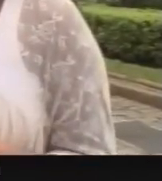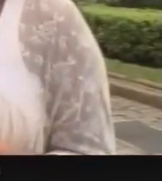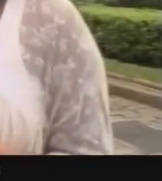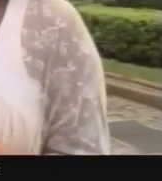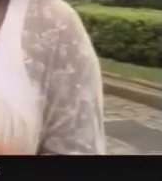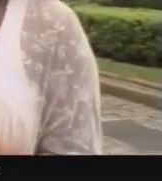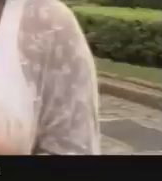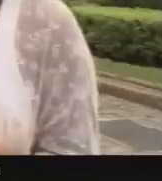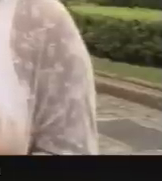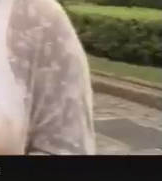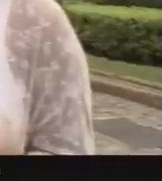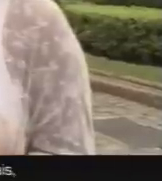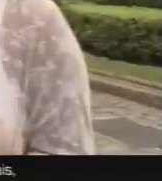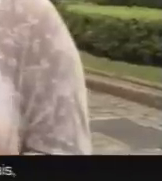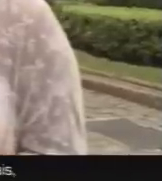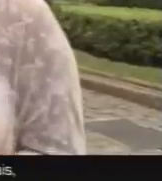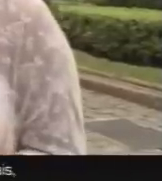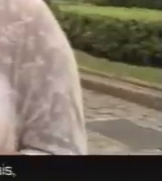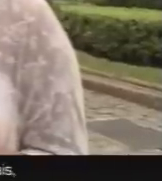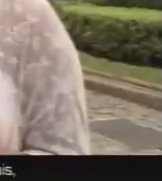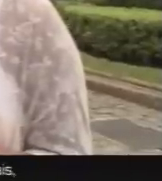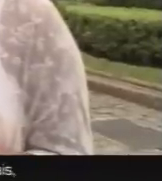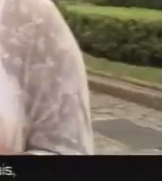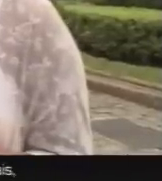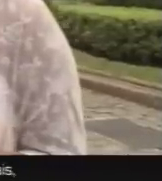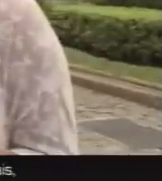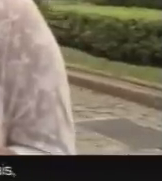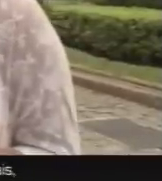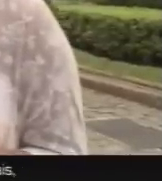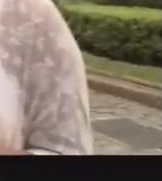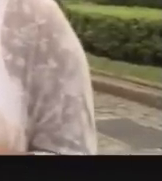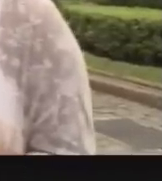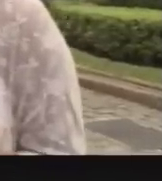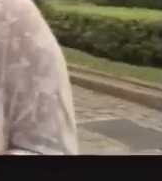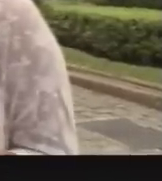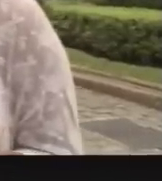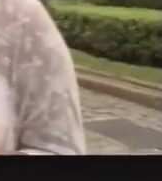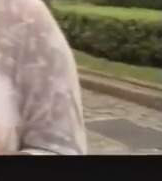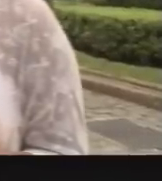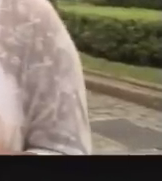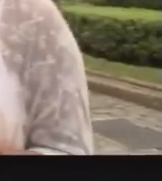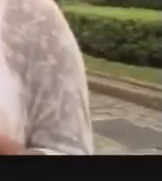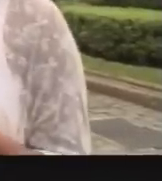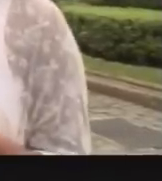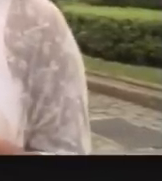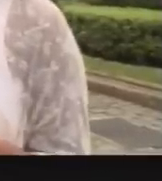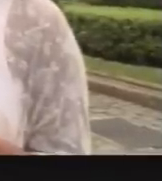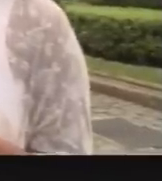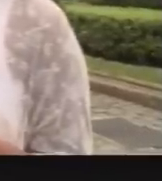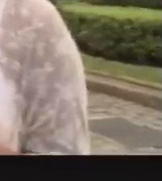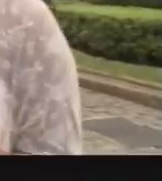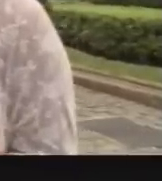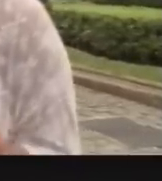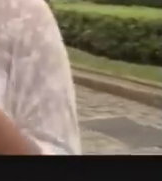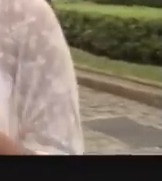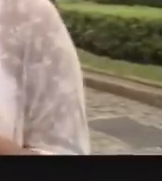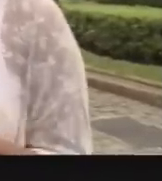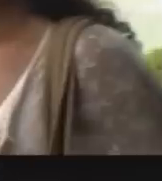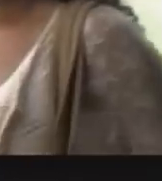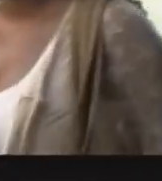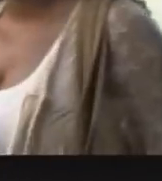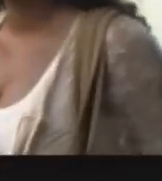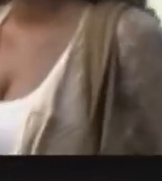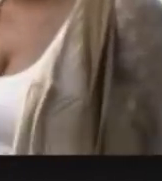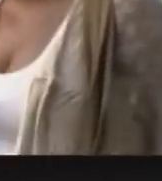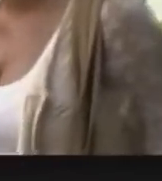mãe, e todos com essas expectativas de melhorar de vida, de estudar um pouco mais, de um pouco mais à frente. Então meu avô sempre lutou, e ainda luta,